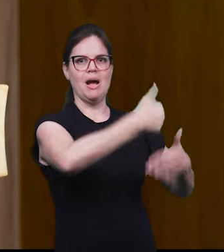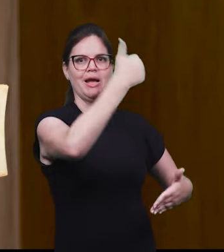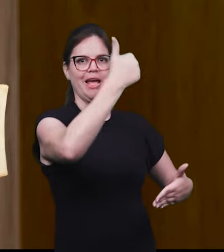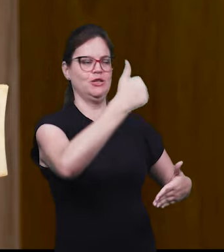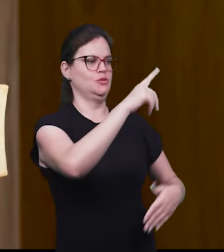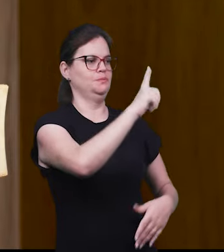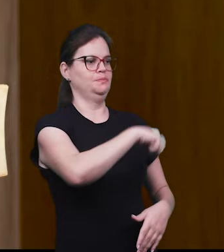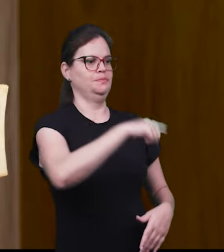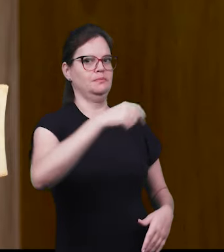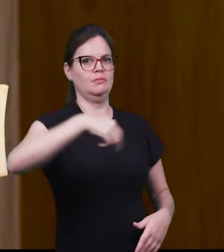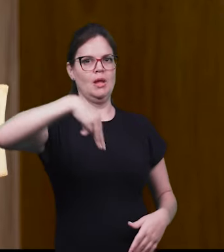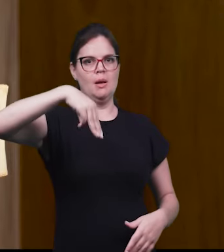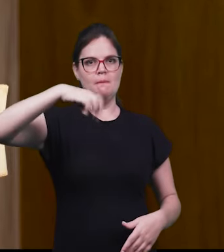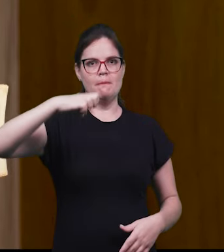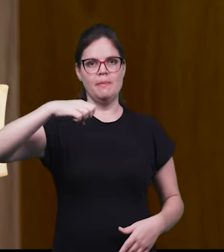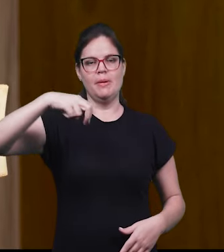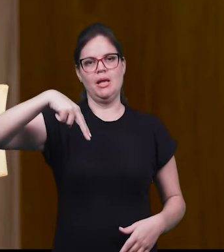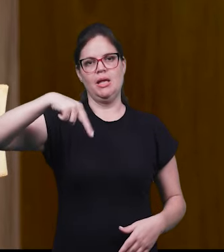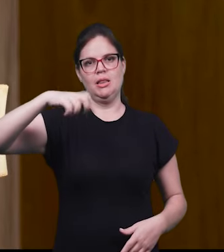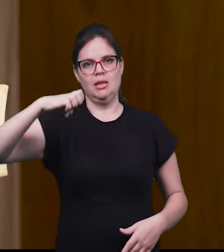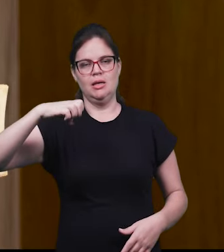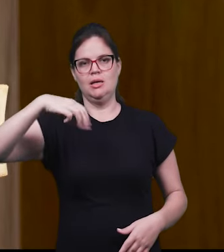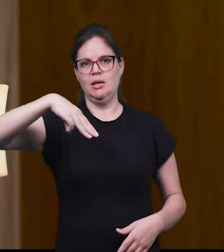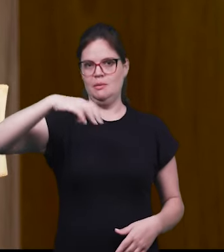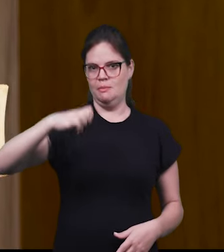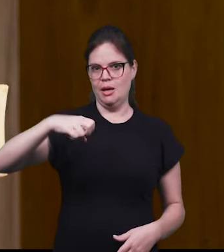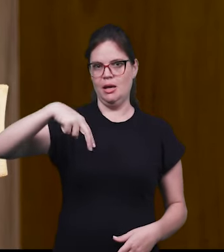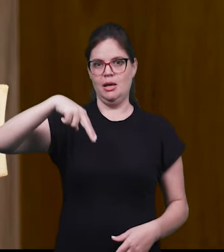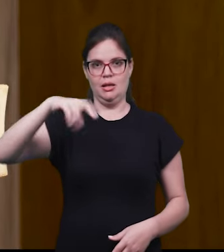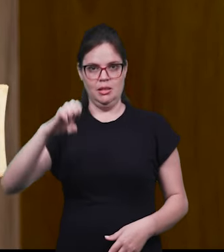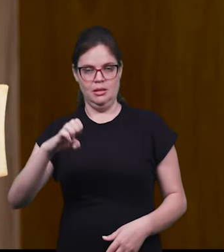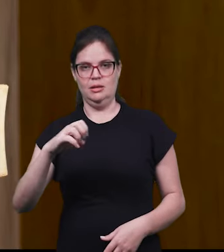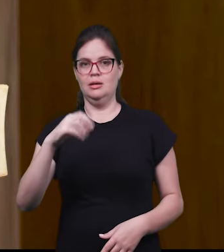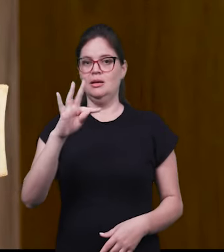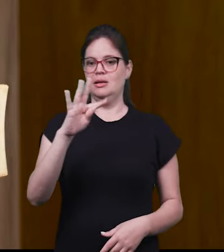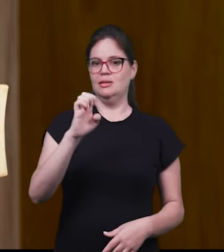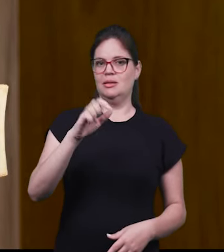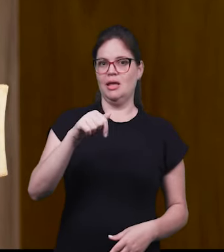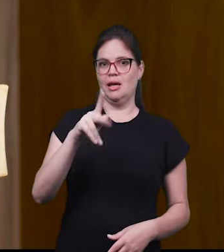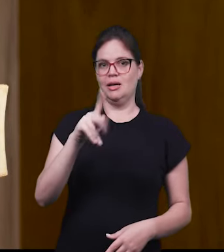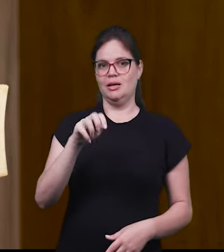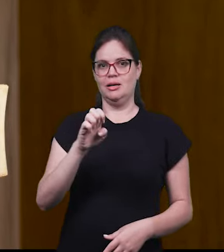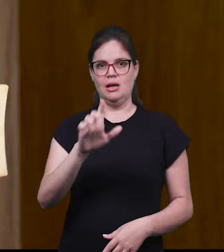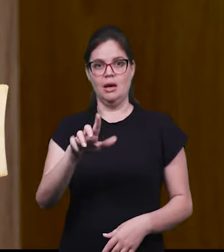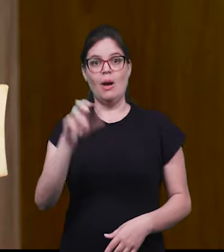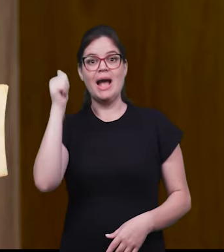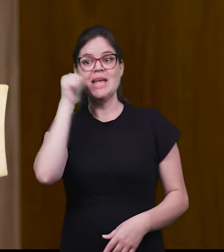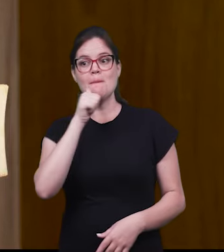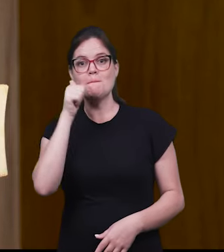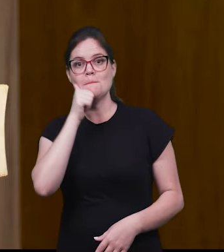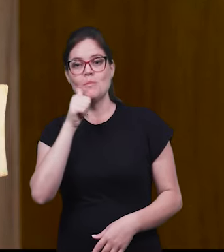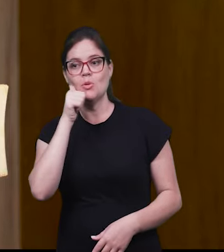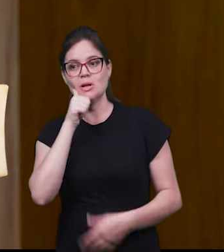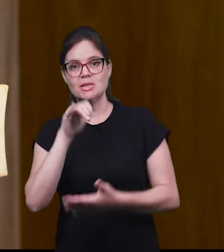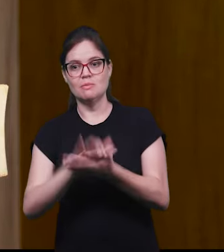entenderam, estava escrito mene, mene, tekel e parsim. Então a mulher de Belsazar fala, chama